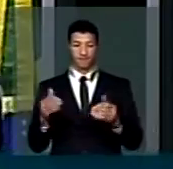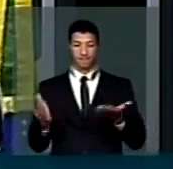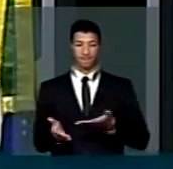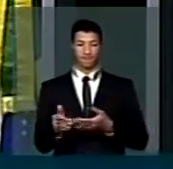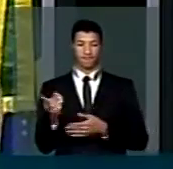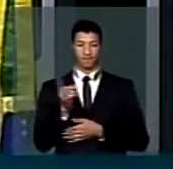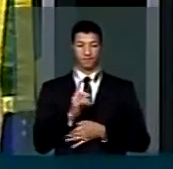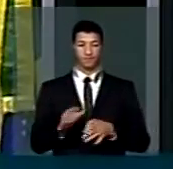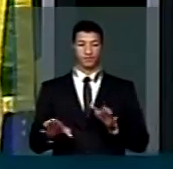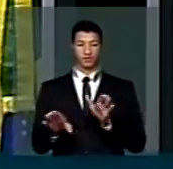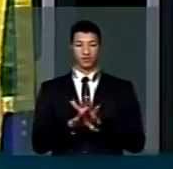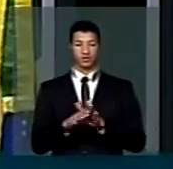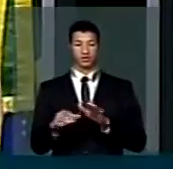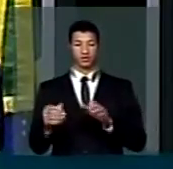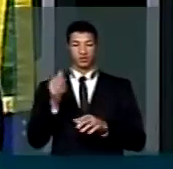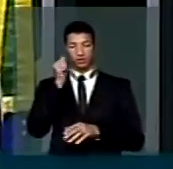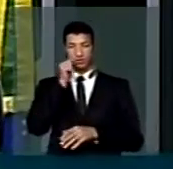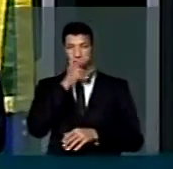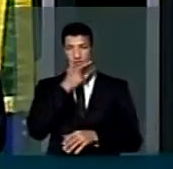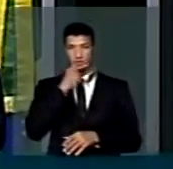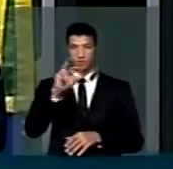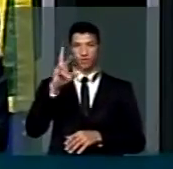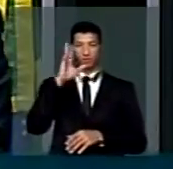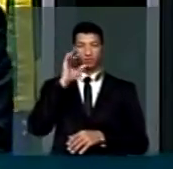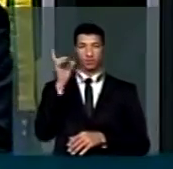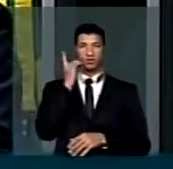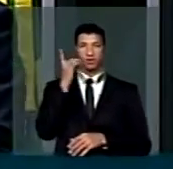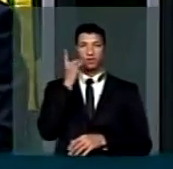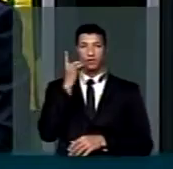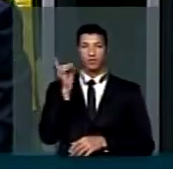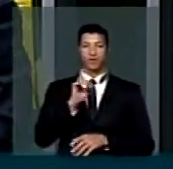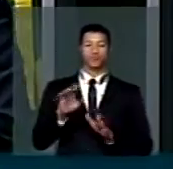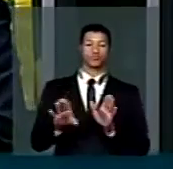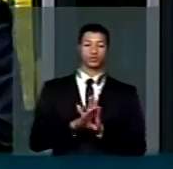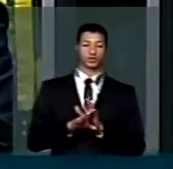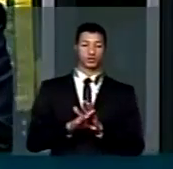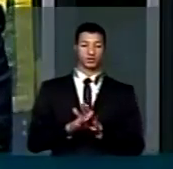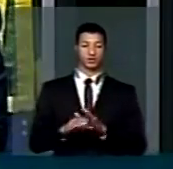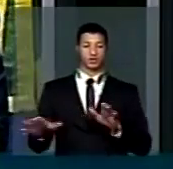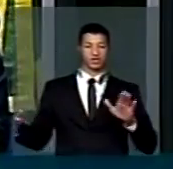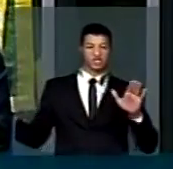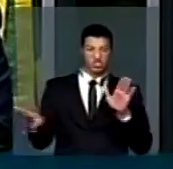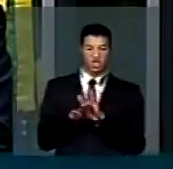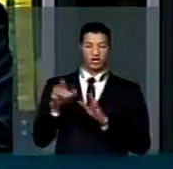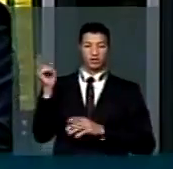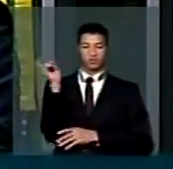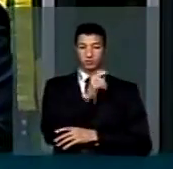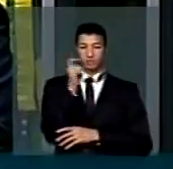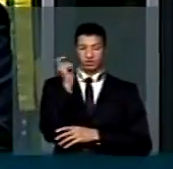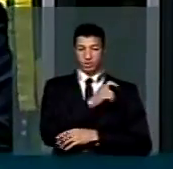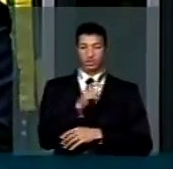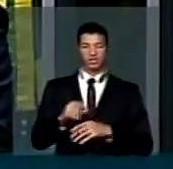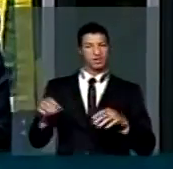não chega, senhor deputado, não chega, chega de mentira,